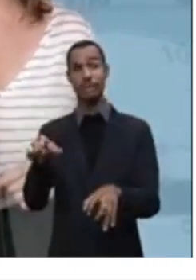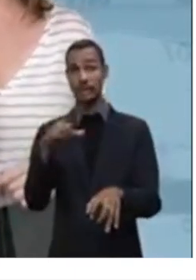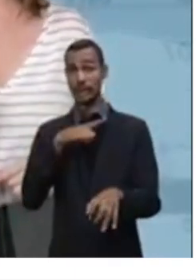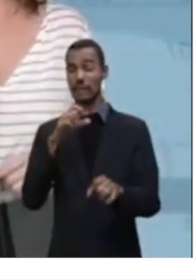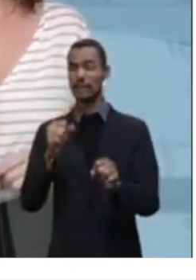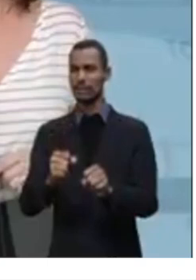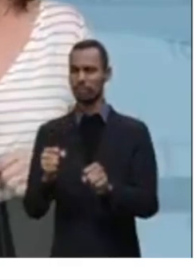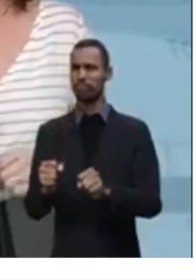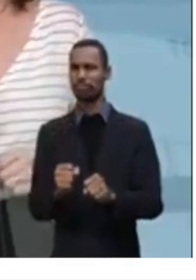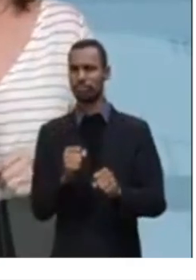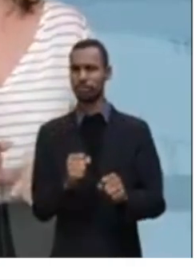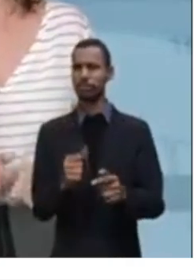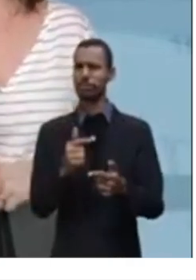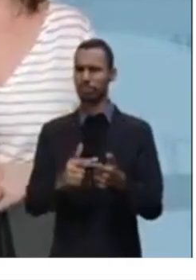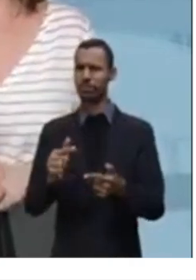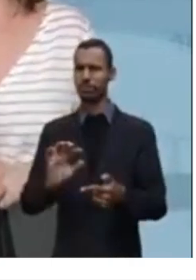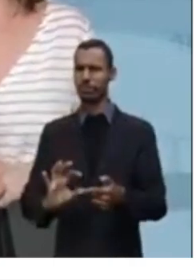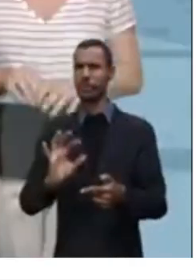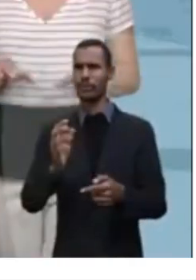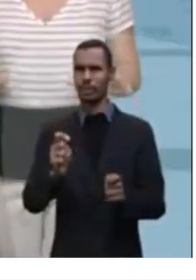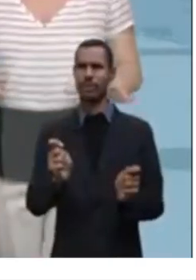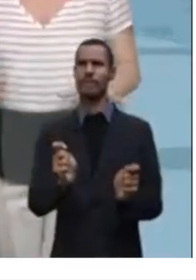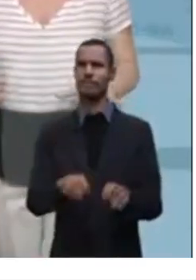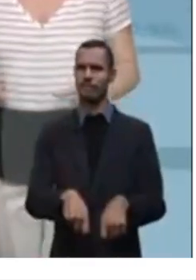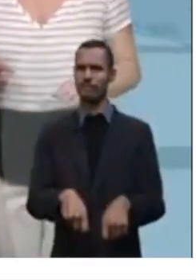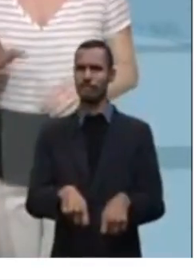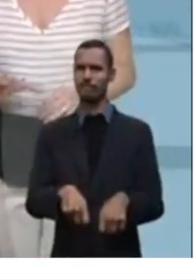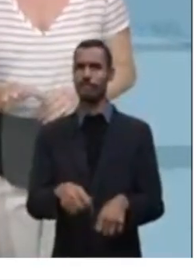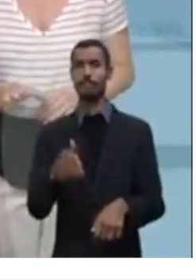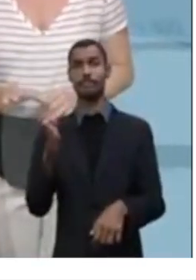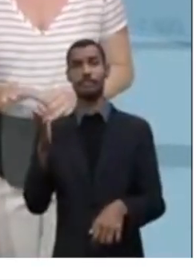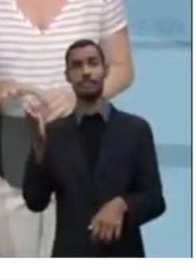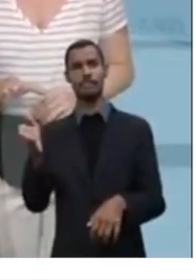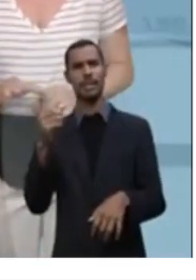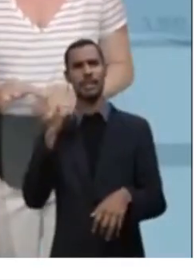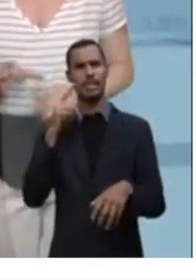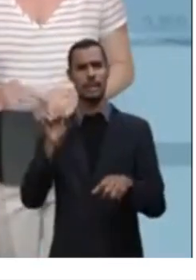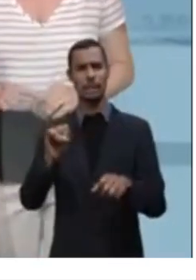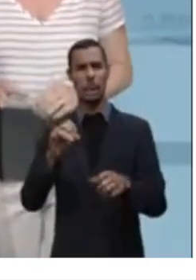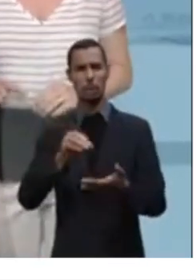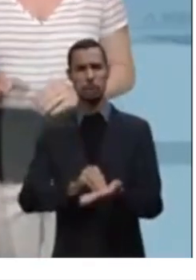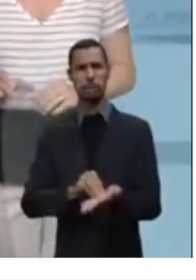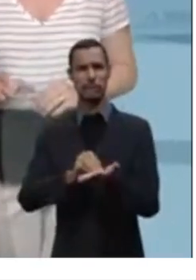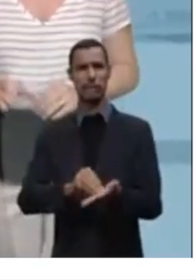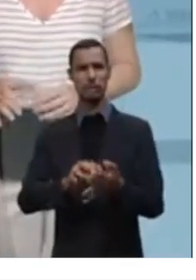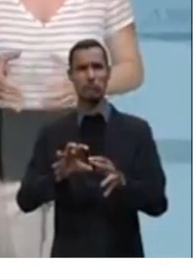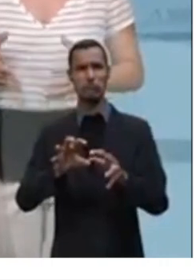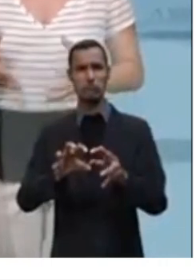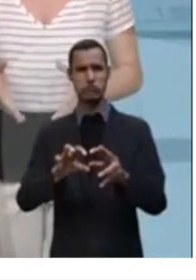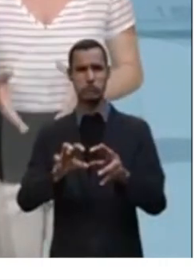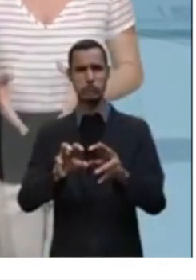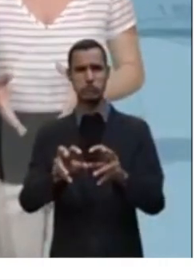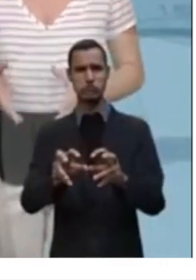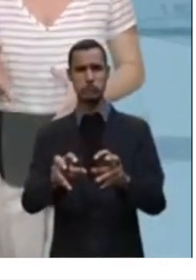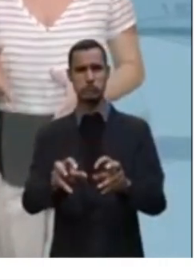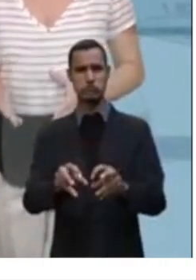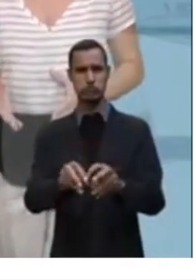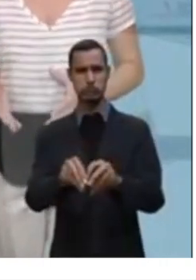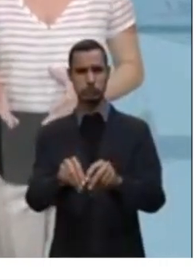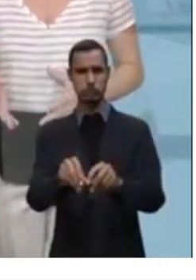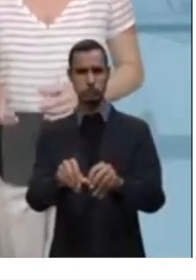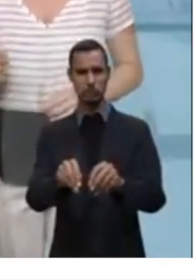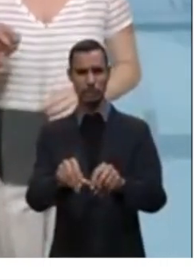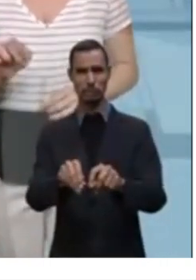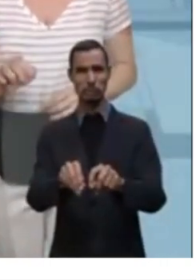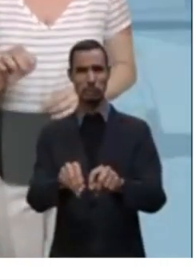fundação rasa será apoiada ou embutida. Ou seja, conforme a carga na fundação for aumentando, a tensão no solo